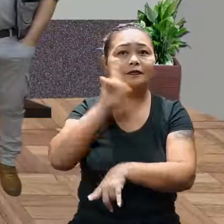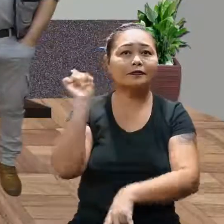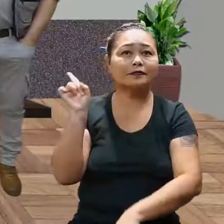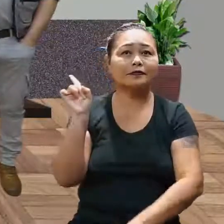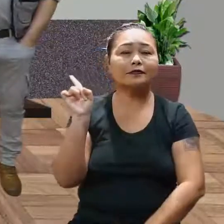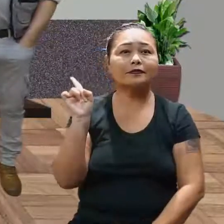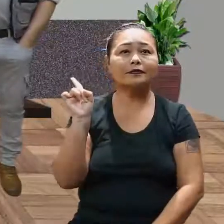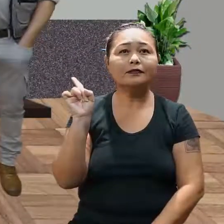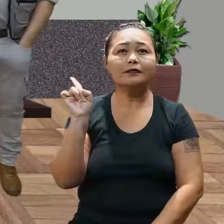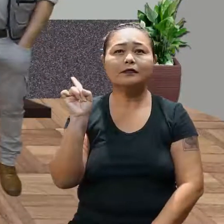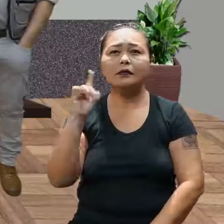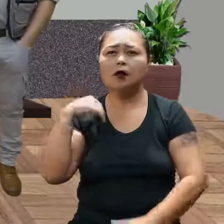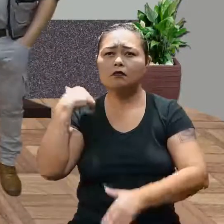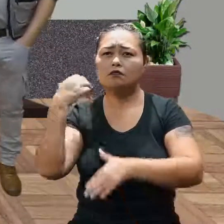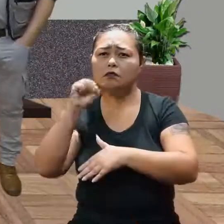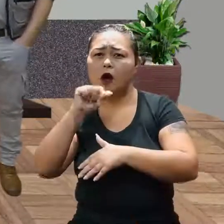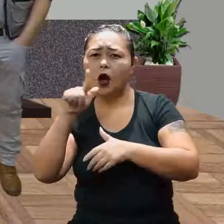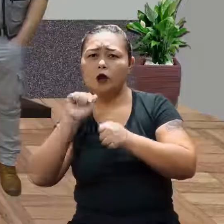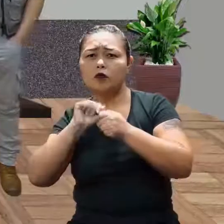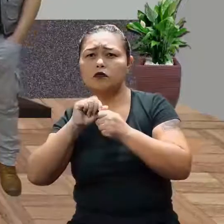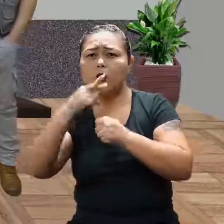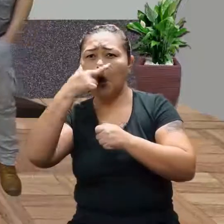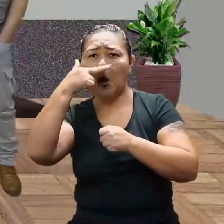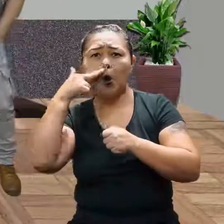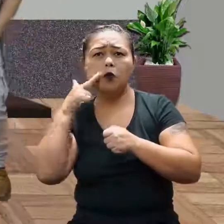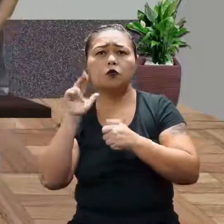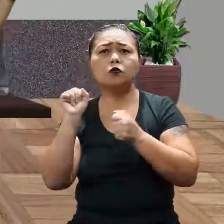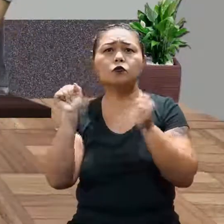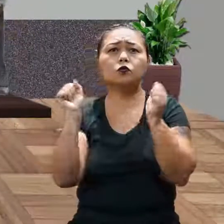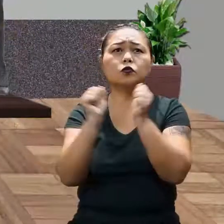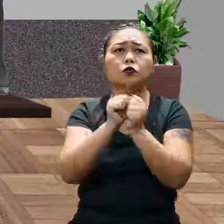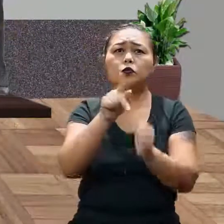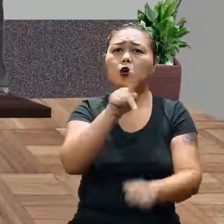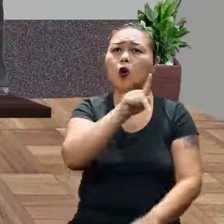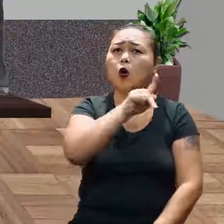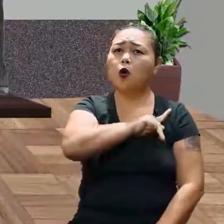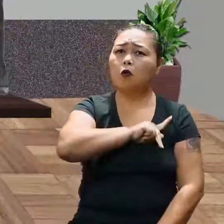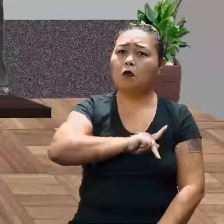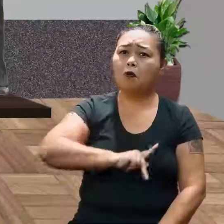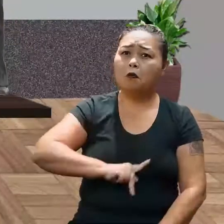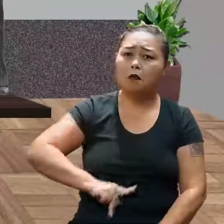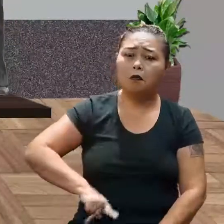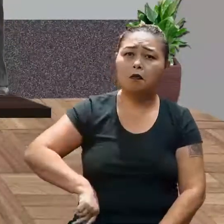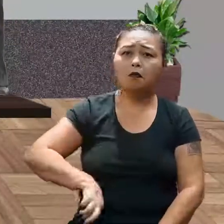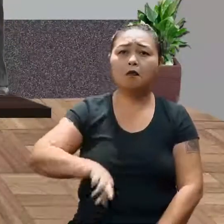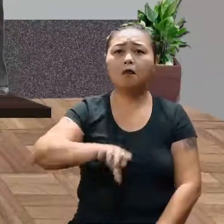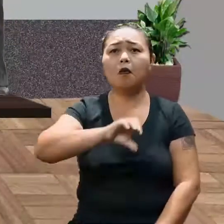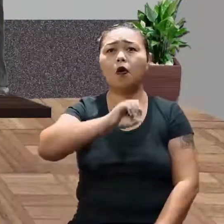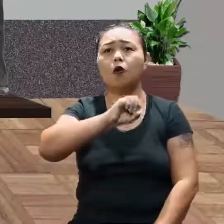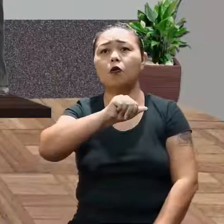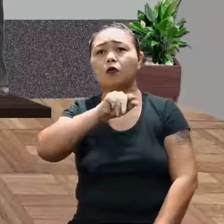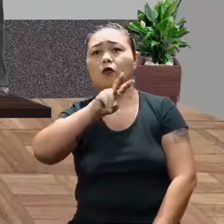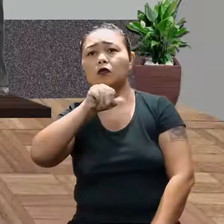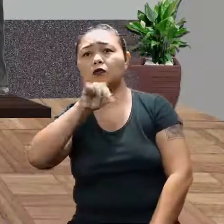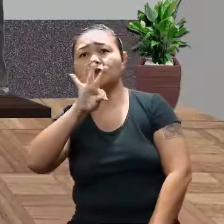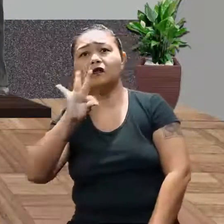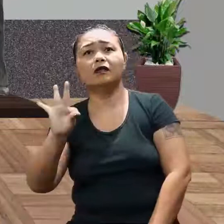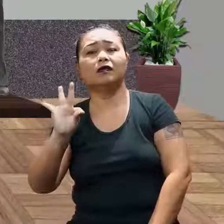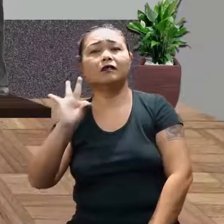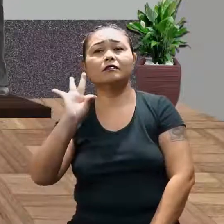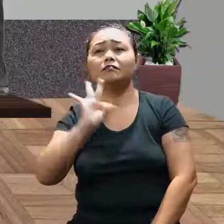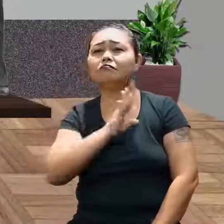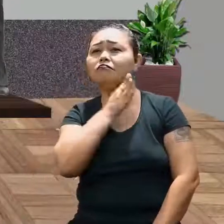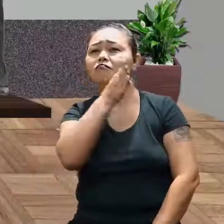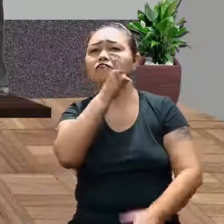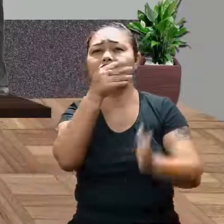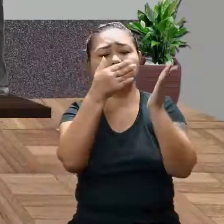a saga que foi de Rondon e o presidente norte-americano Roosevelt, pelos